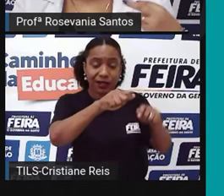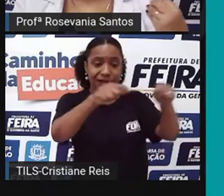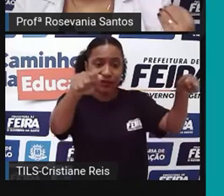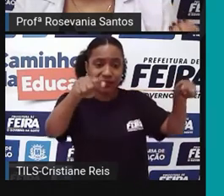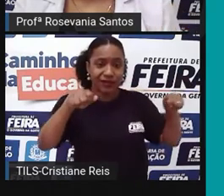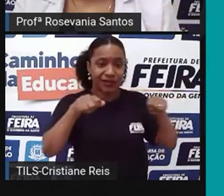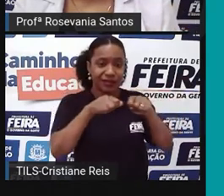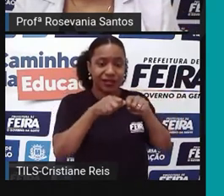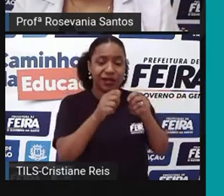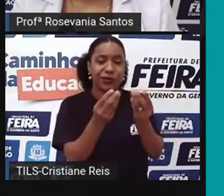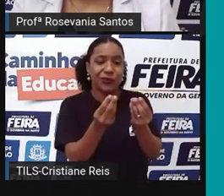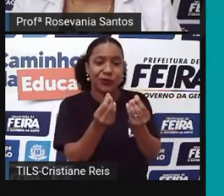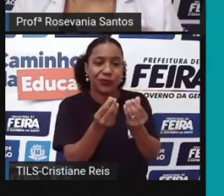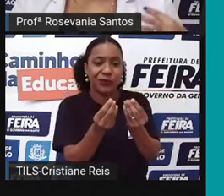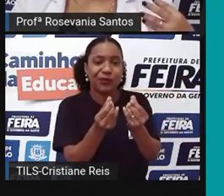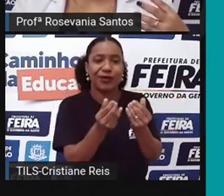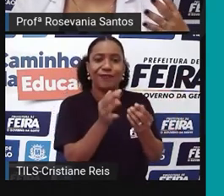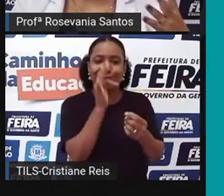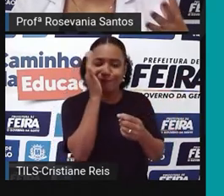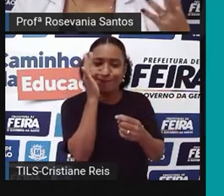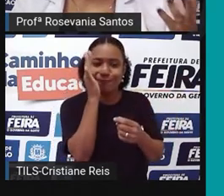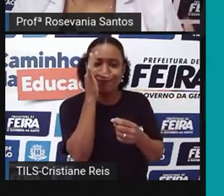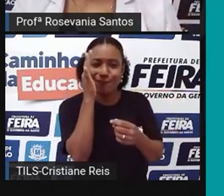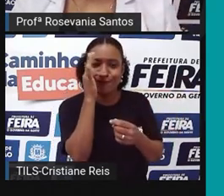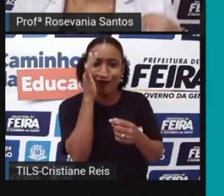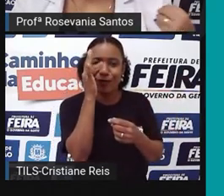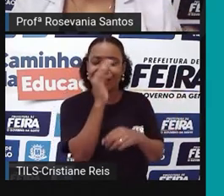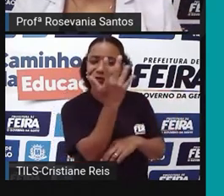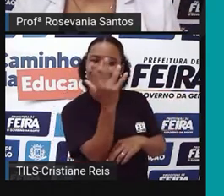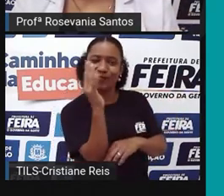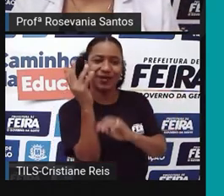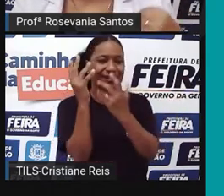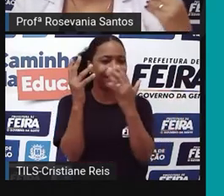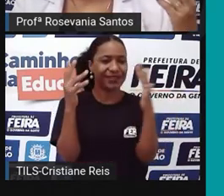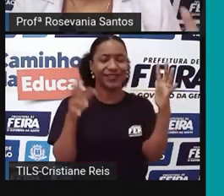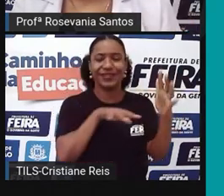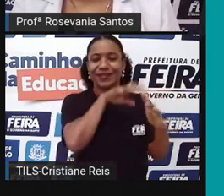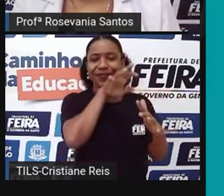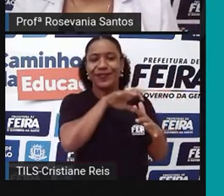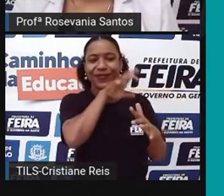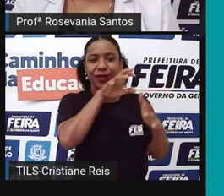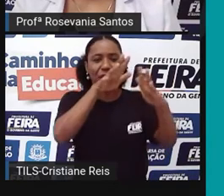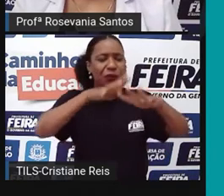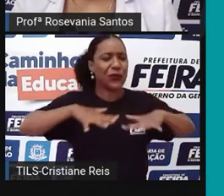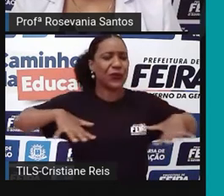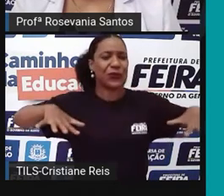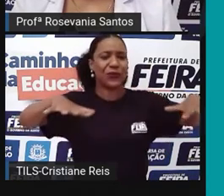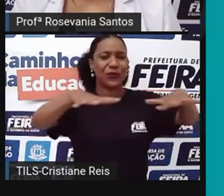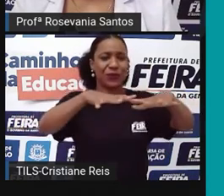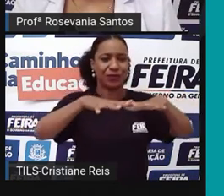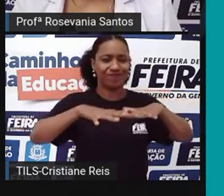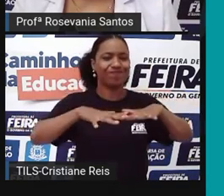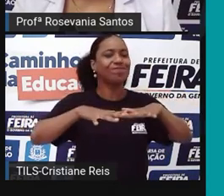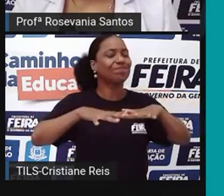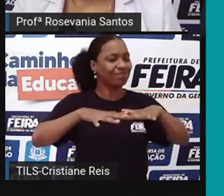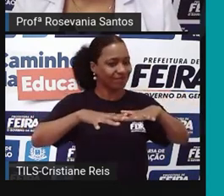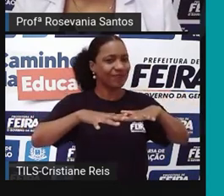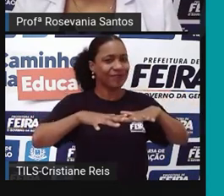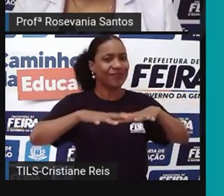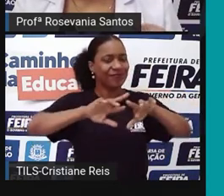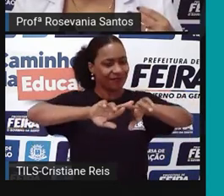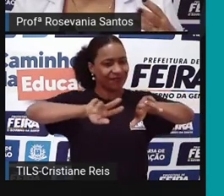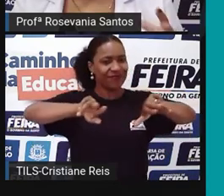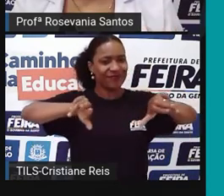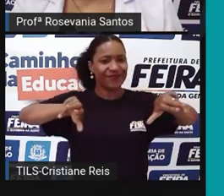uma quantidade de flores, de variedades, né, de flores, de animais, de espaços. É totalmente, vamos